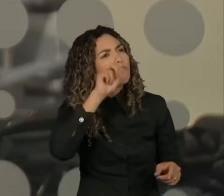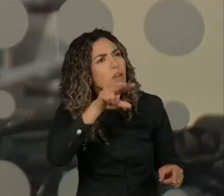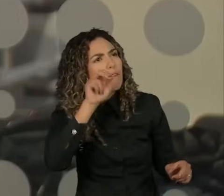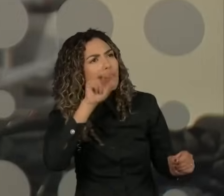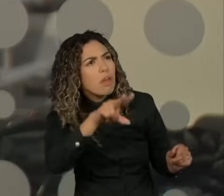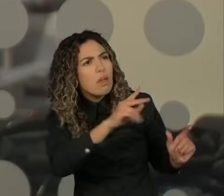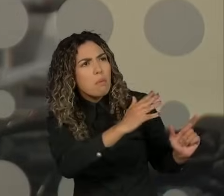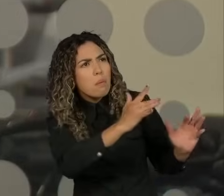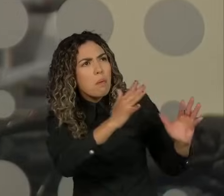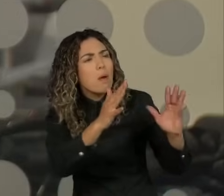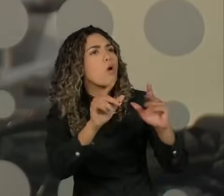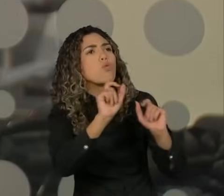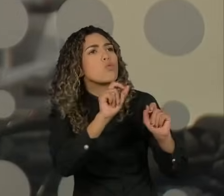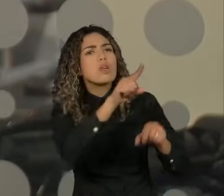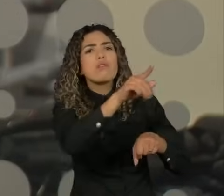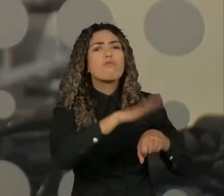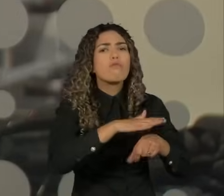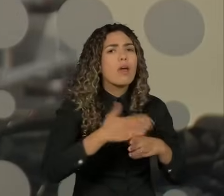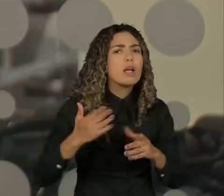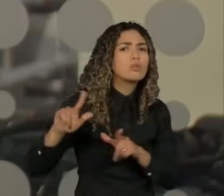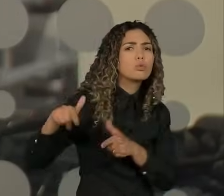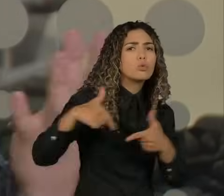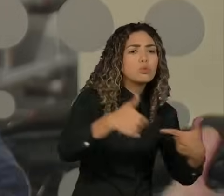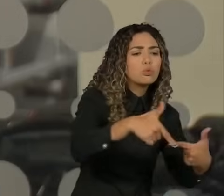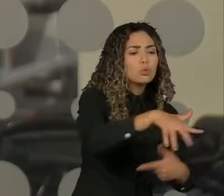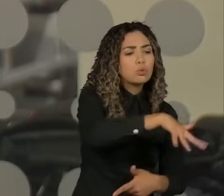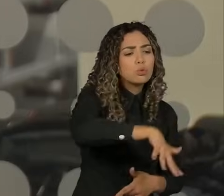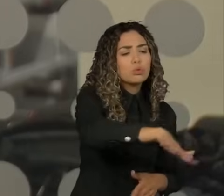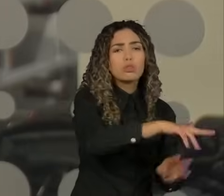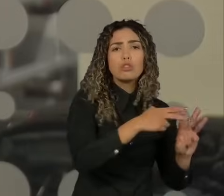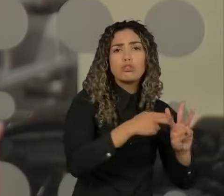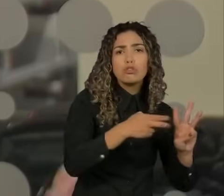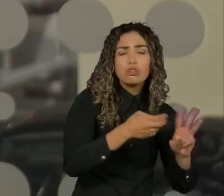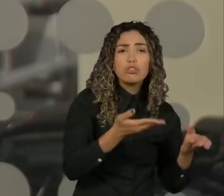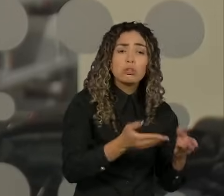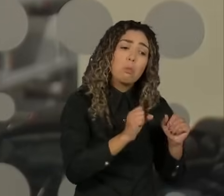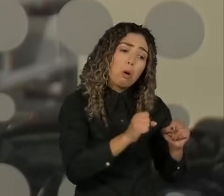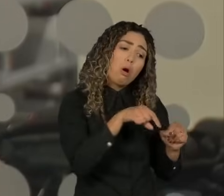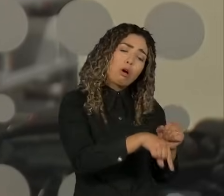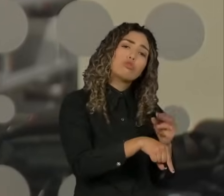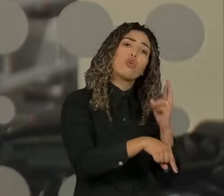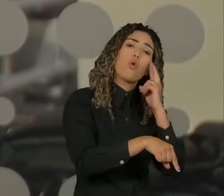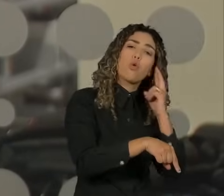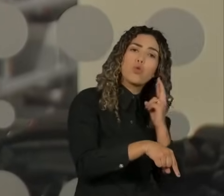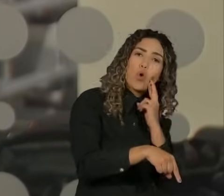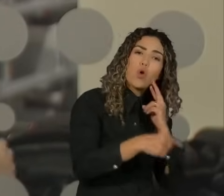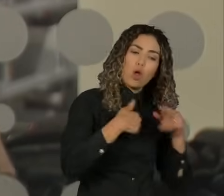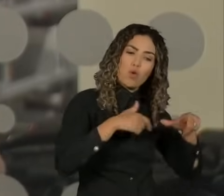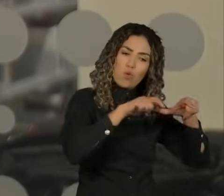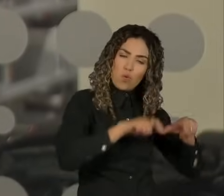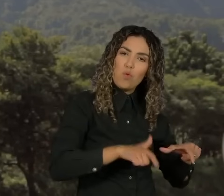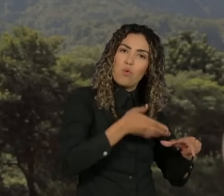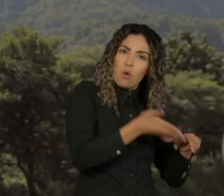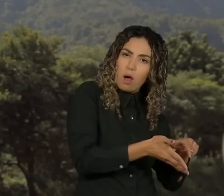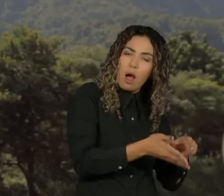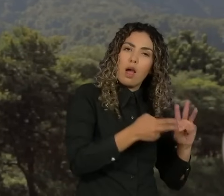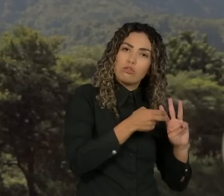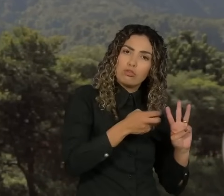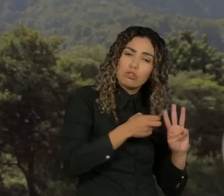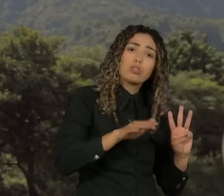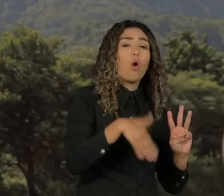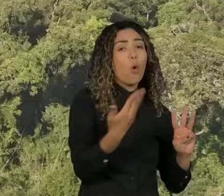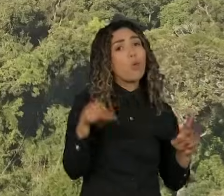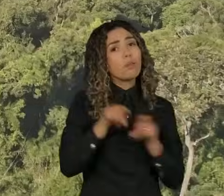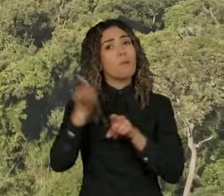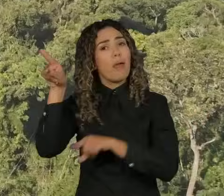é desenvolvido dentro dos territórios indígenas, seja lá em Rondônia, na terra indígena 7 de setembro do povo Paité Suruí, seja aqui no